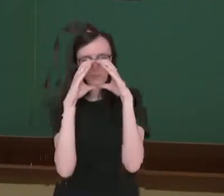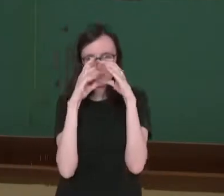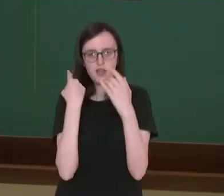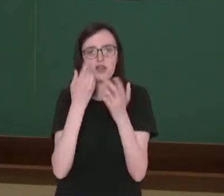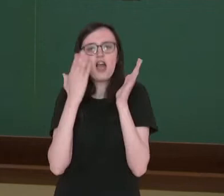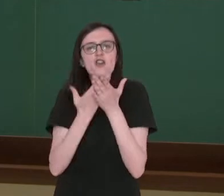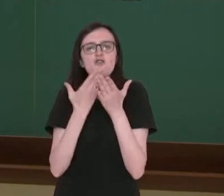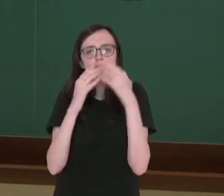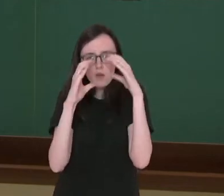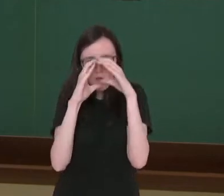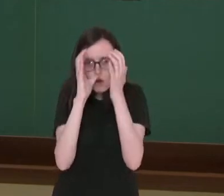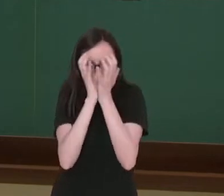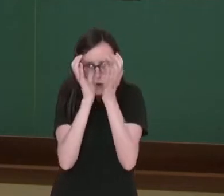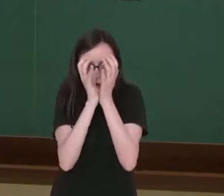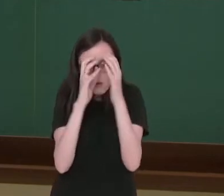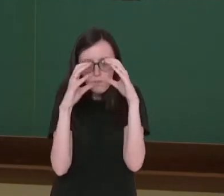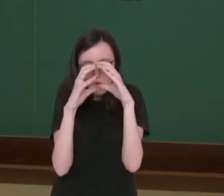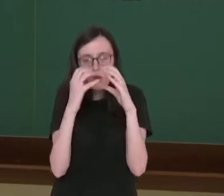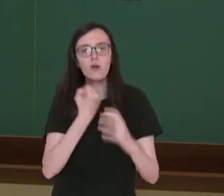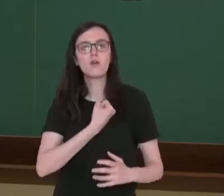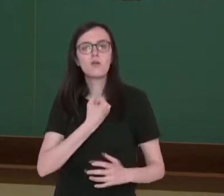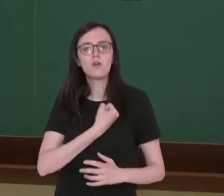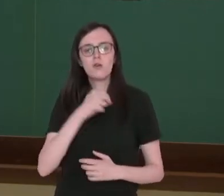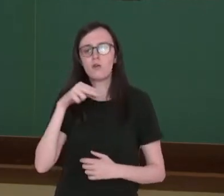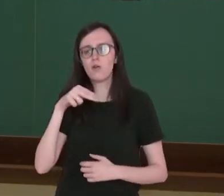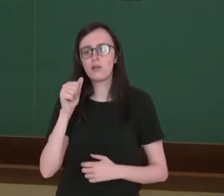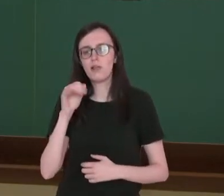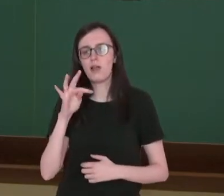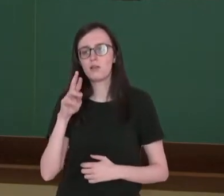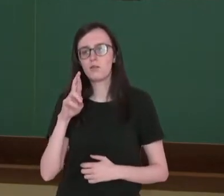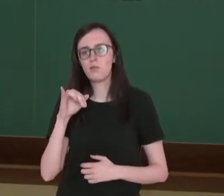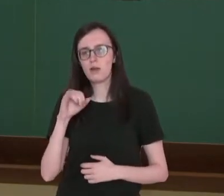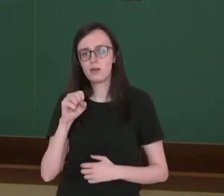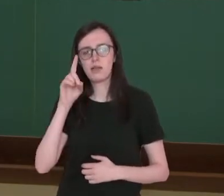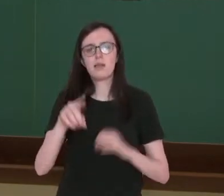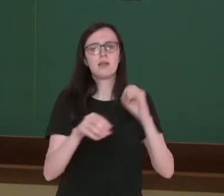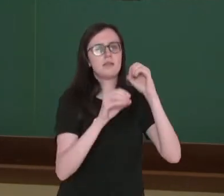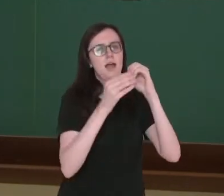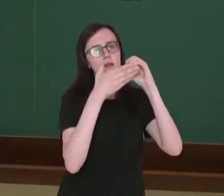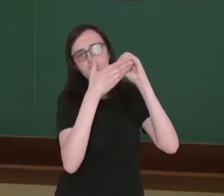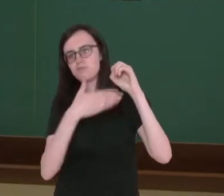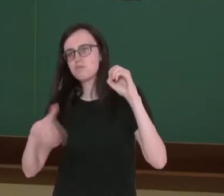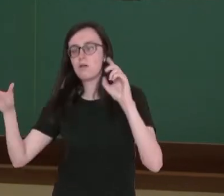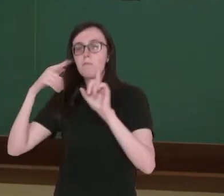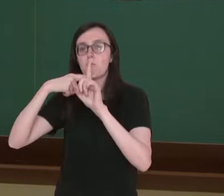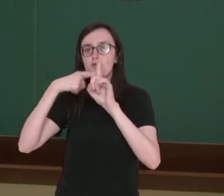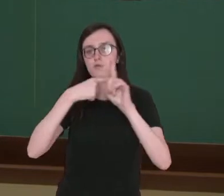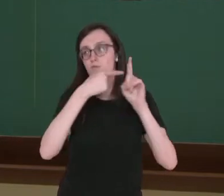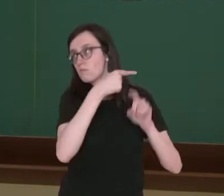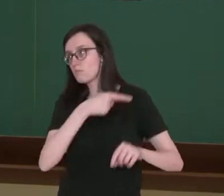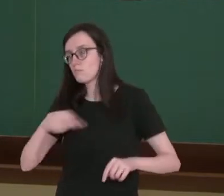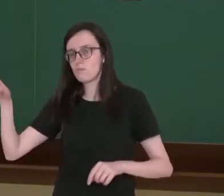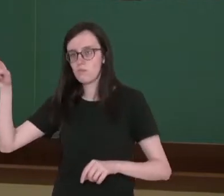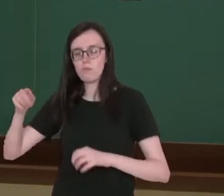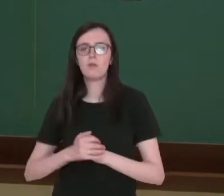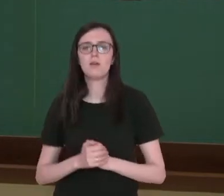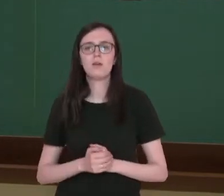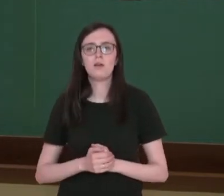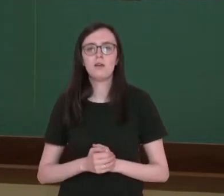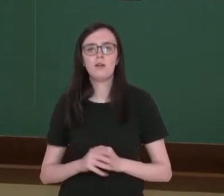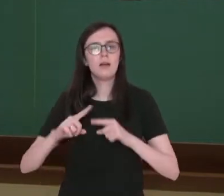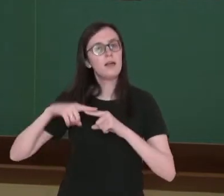na vida foi exatamente os números naturais. 0, 1, 2, 3, 4, 5, 6, para o infinito positivo. Depois houve